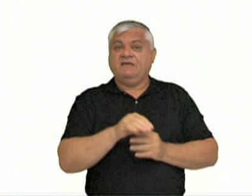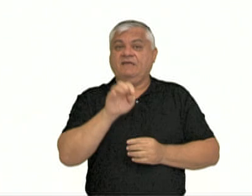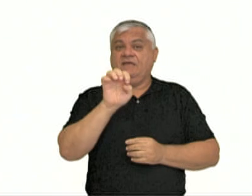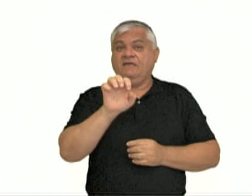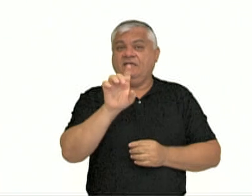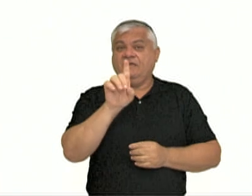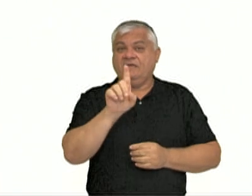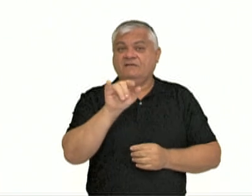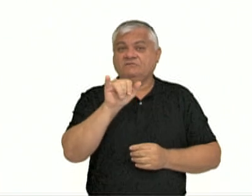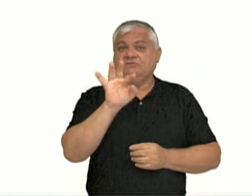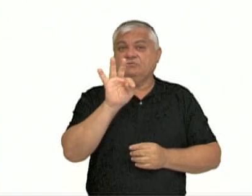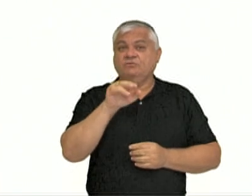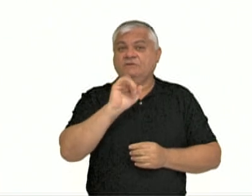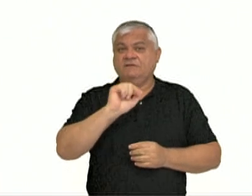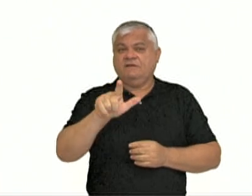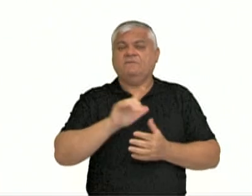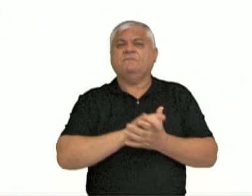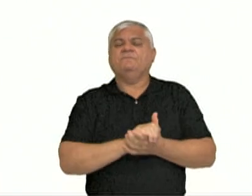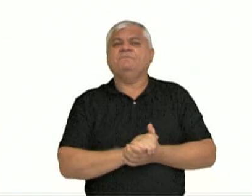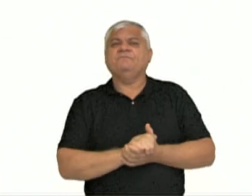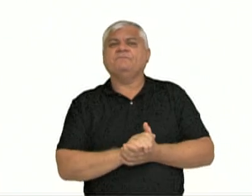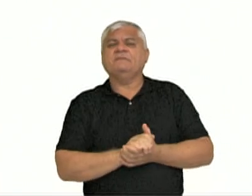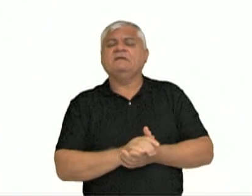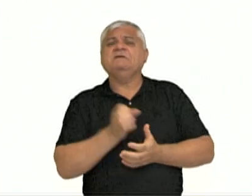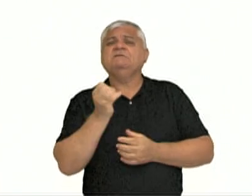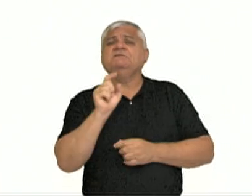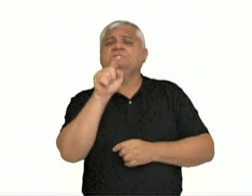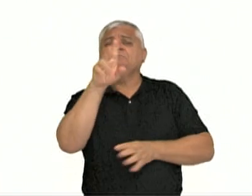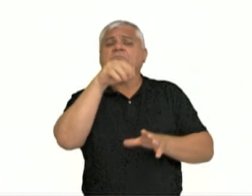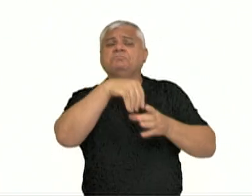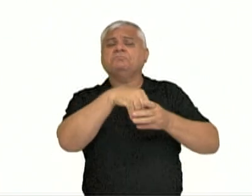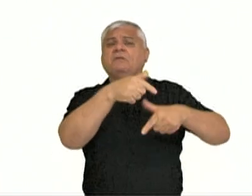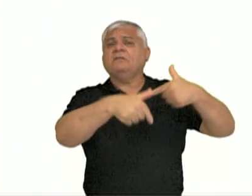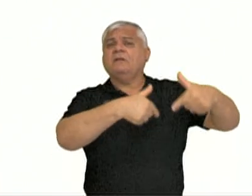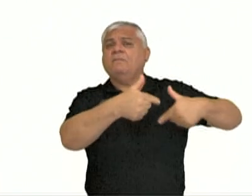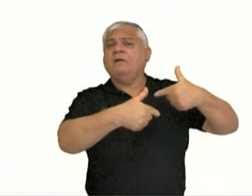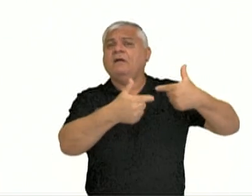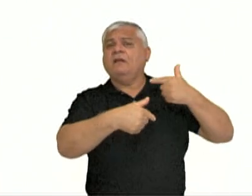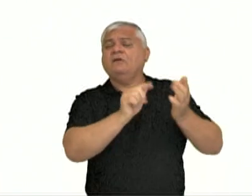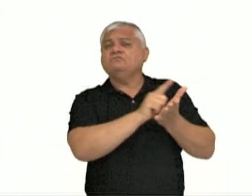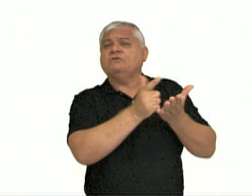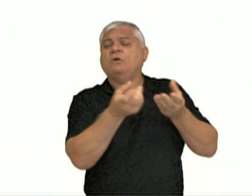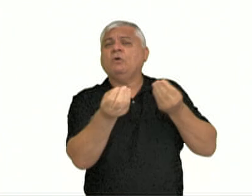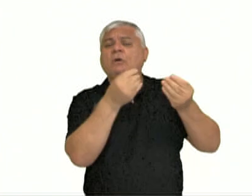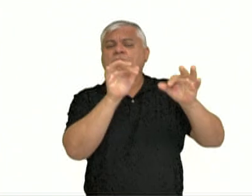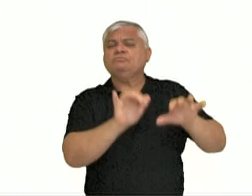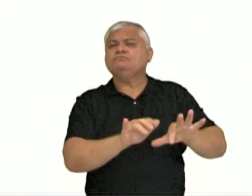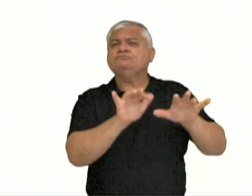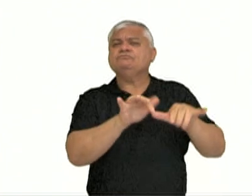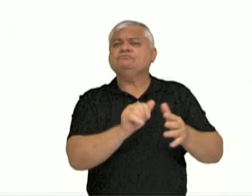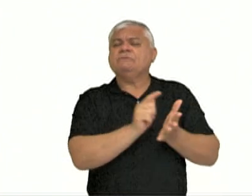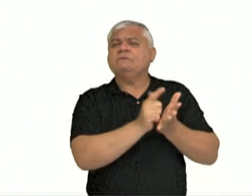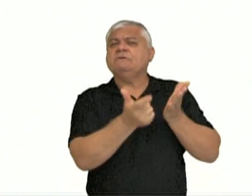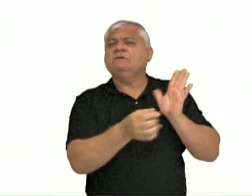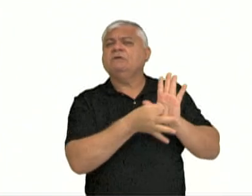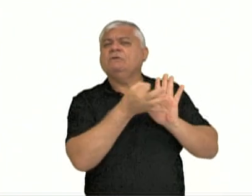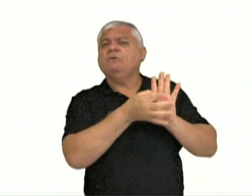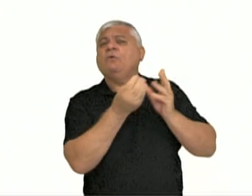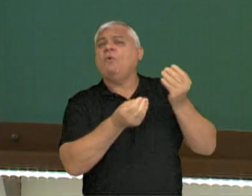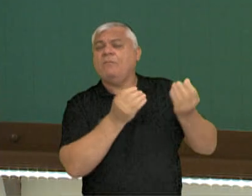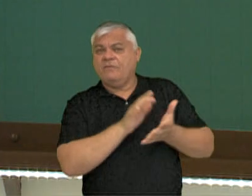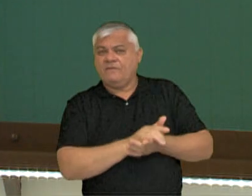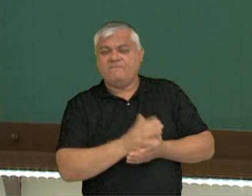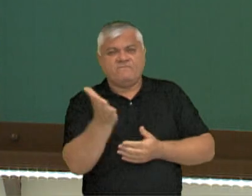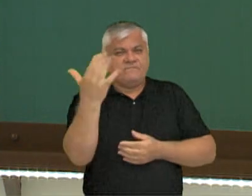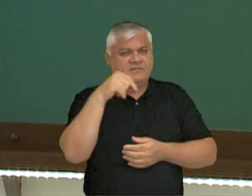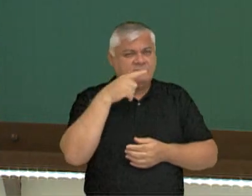editorial? Se você trabalhasse em um jornal, como escreveria o editorial? Vem comigo, que a aula é